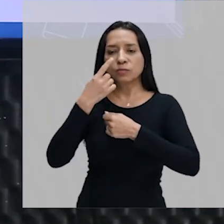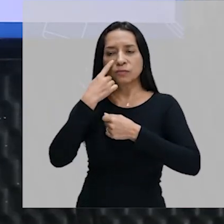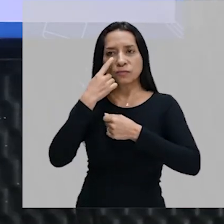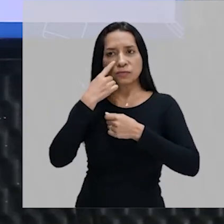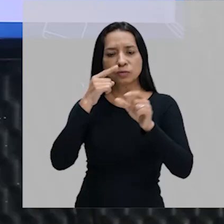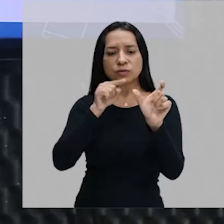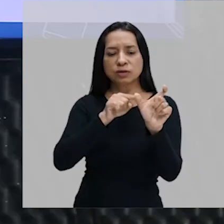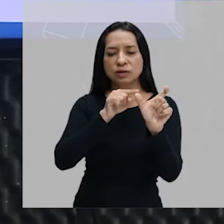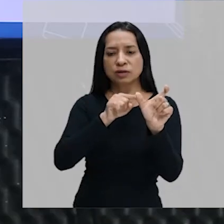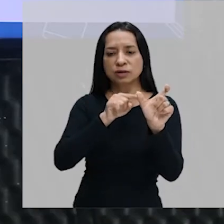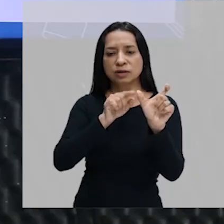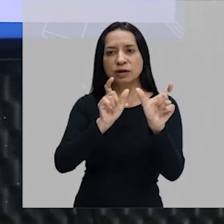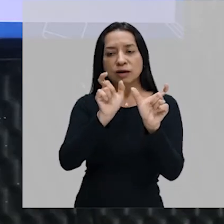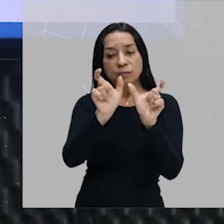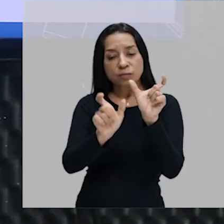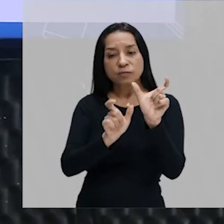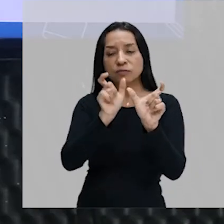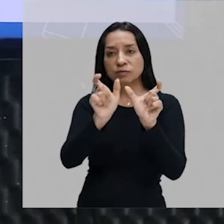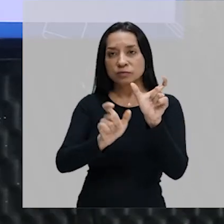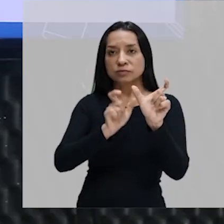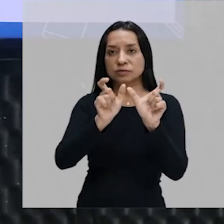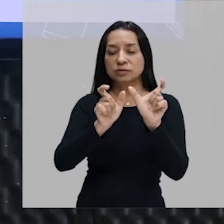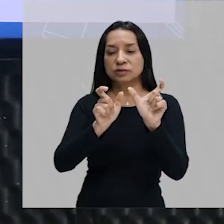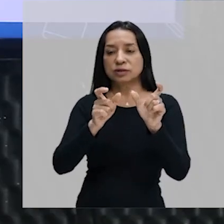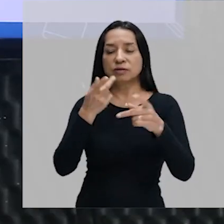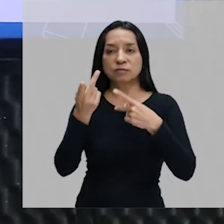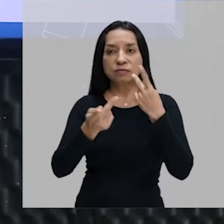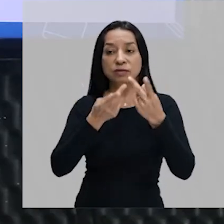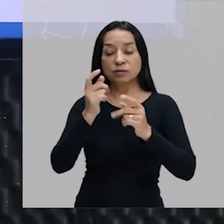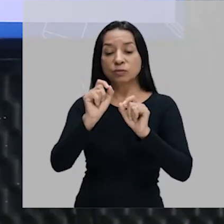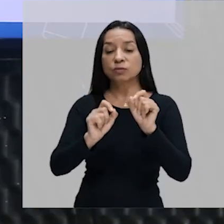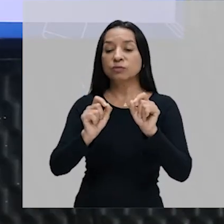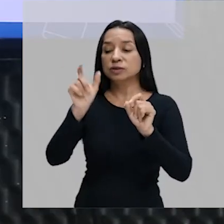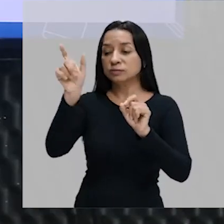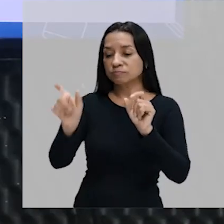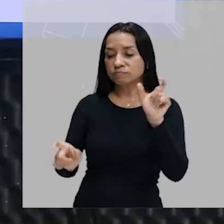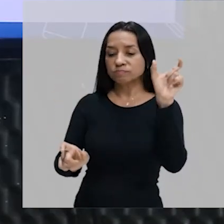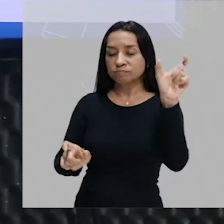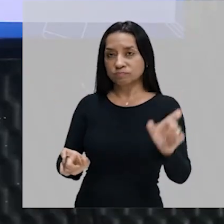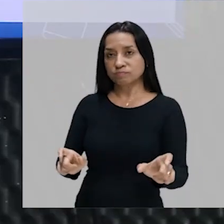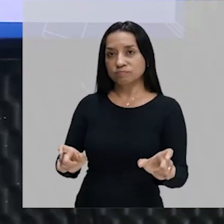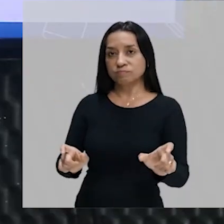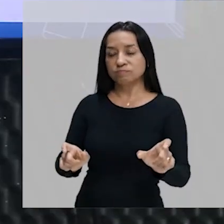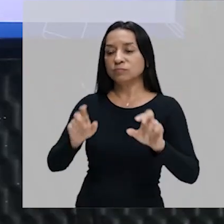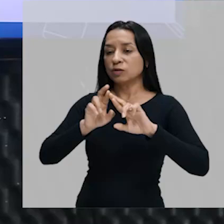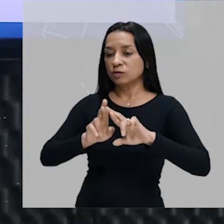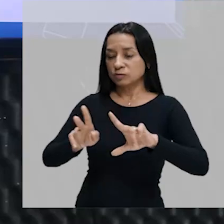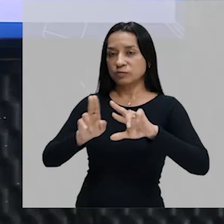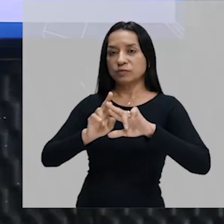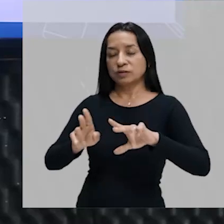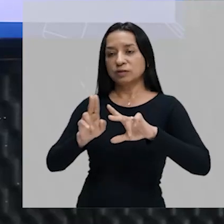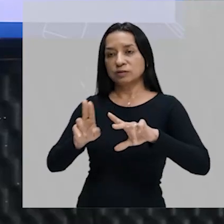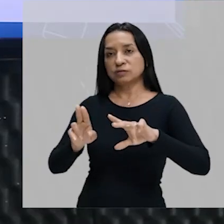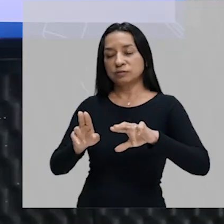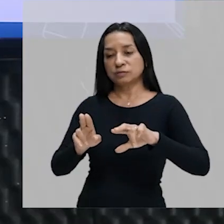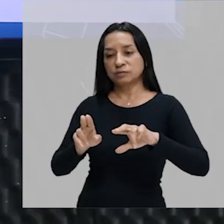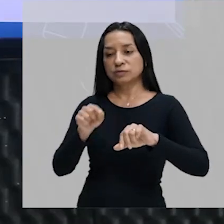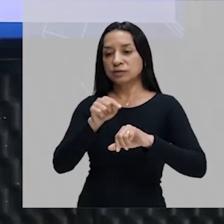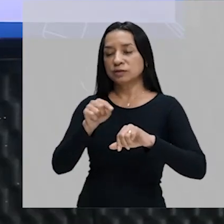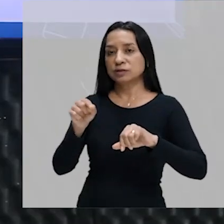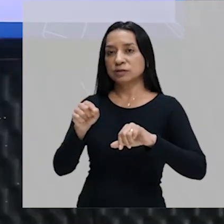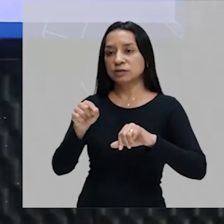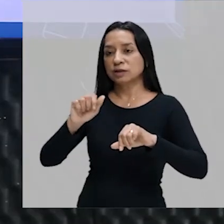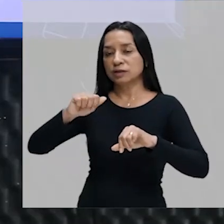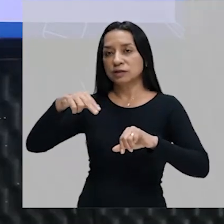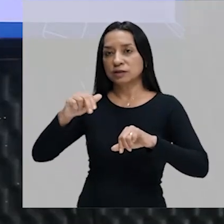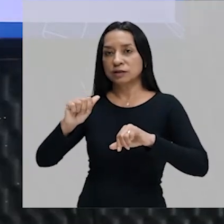que indivíduos são de espécies diferentes quando eles são morfologicamente diferentes, quando a sua